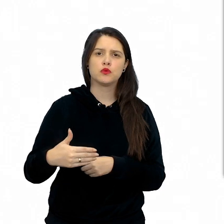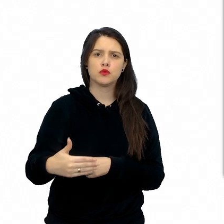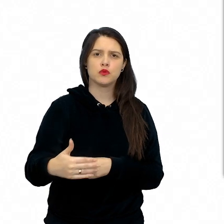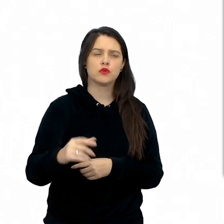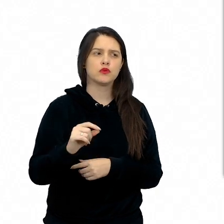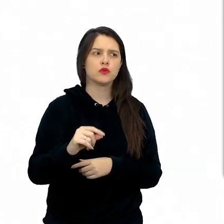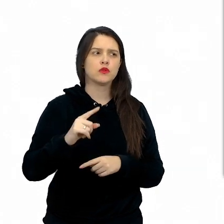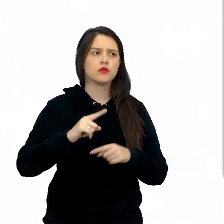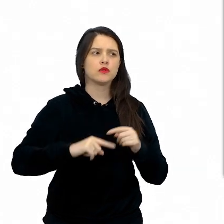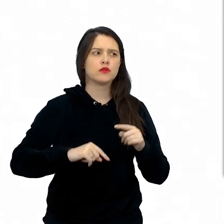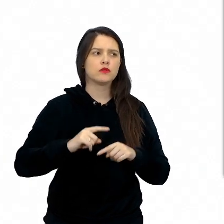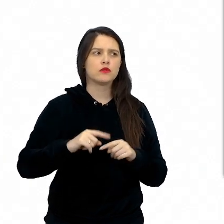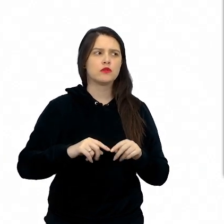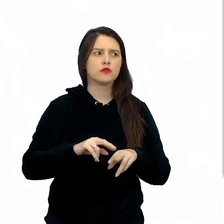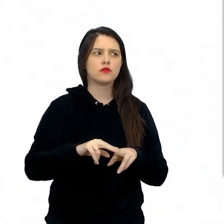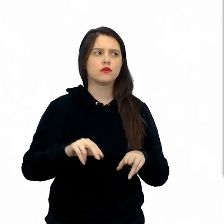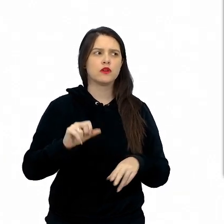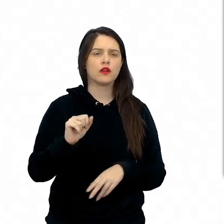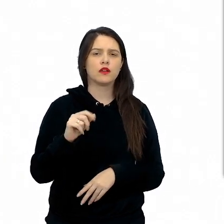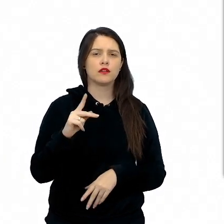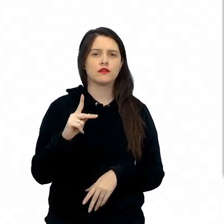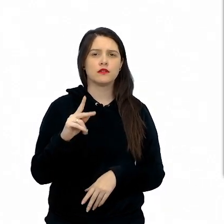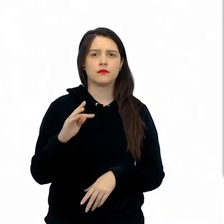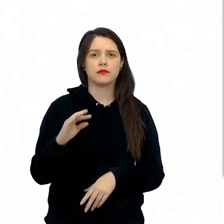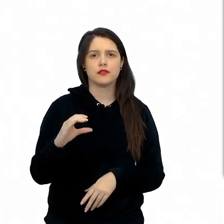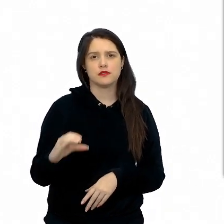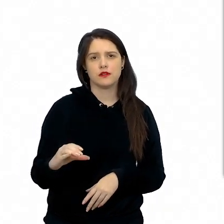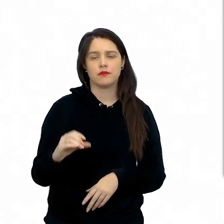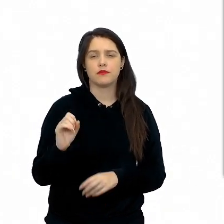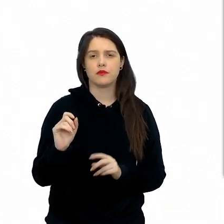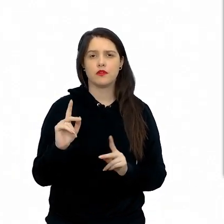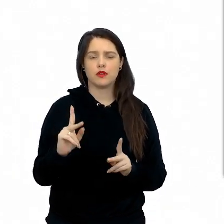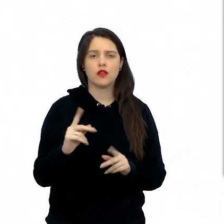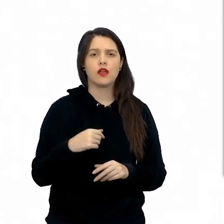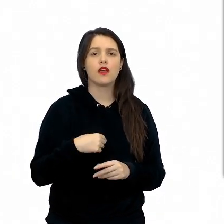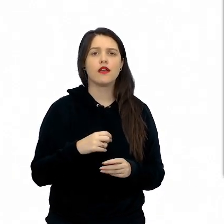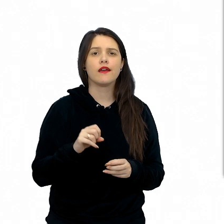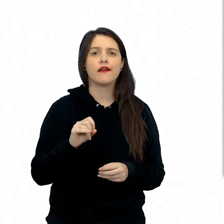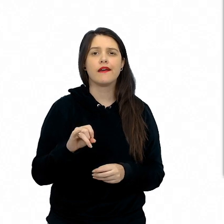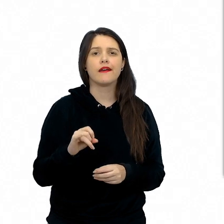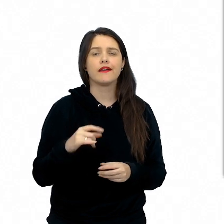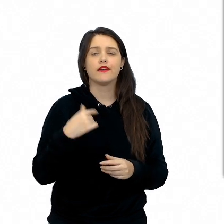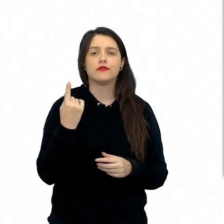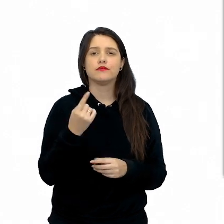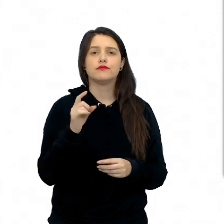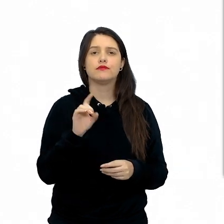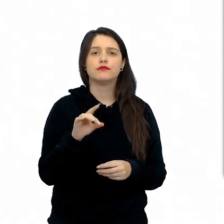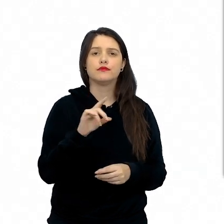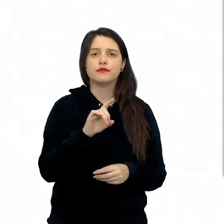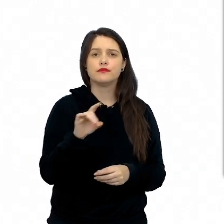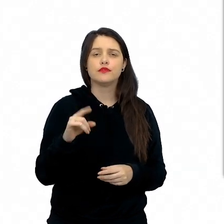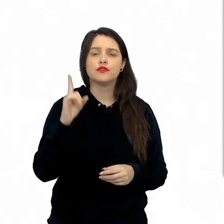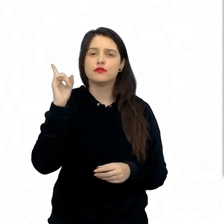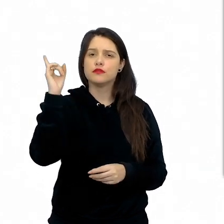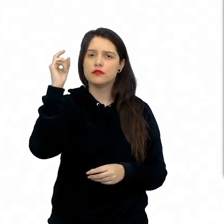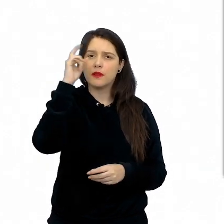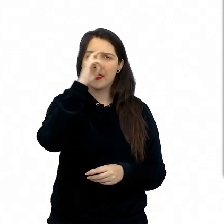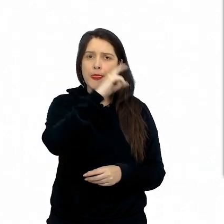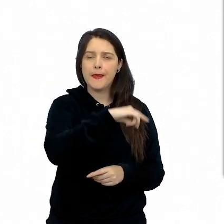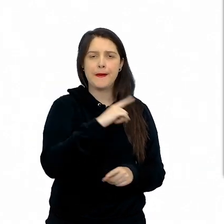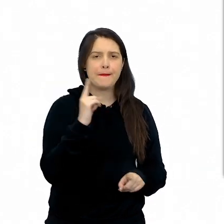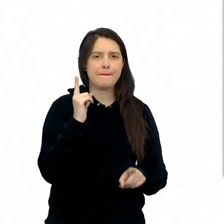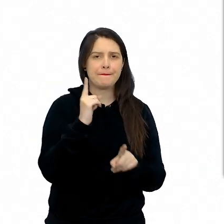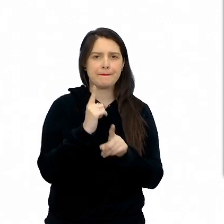do material Aprender Sempre, ok? Caso algum de vocês tenha alguma dificuldade para encontrar